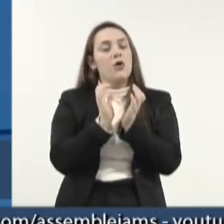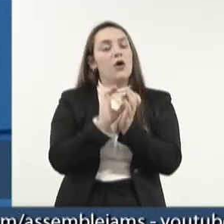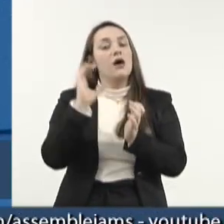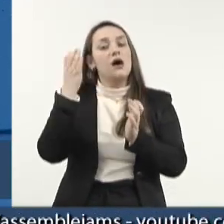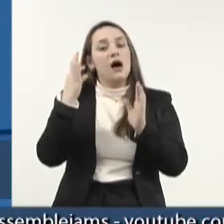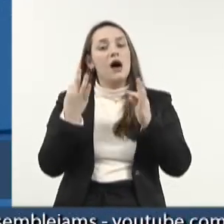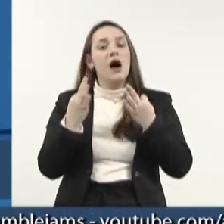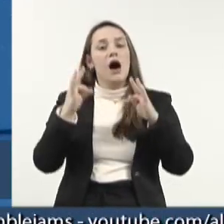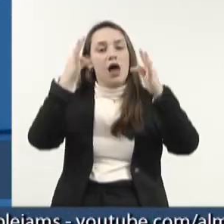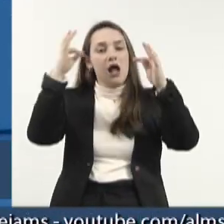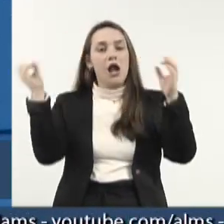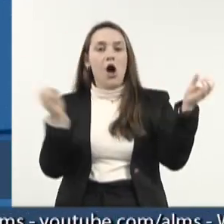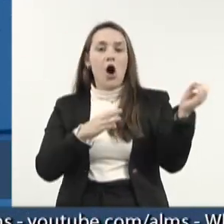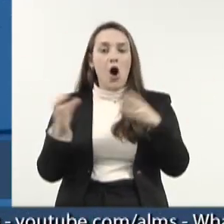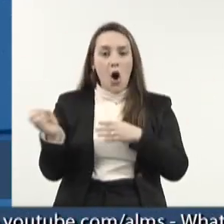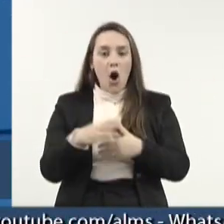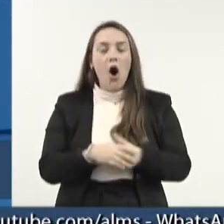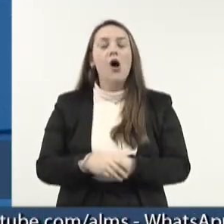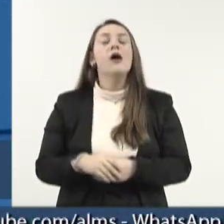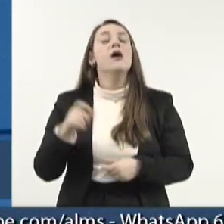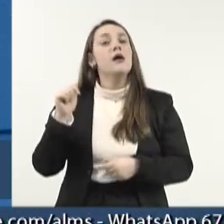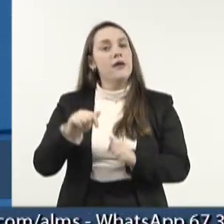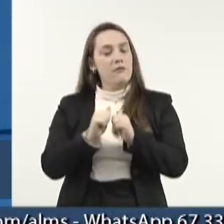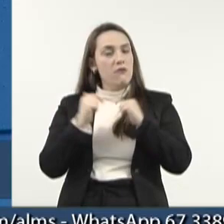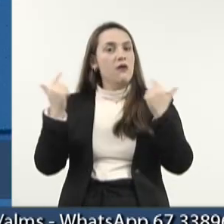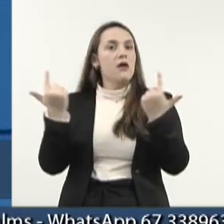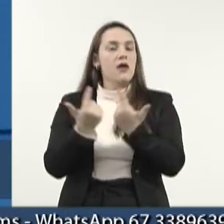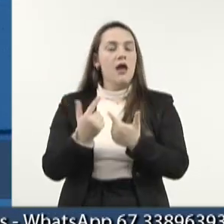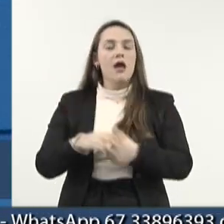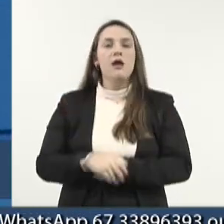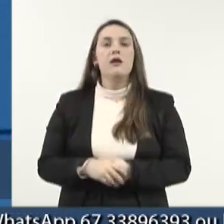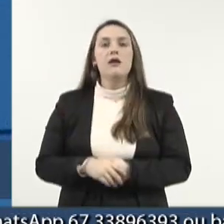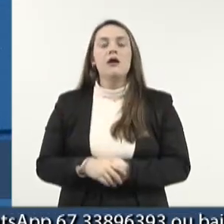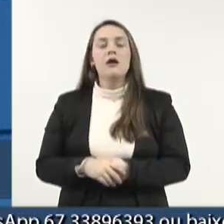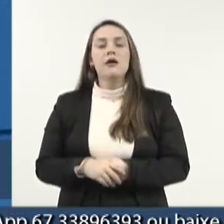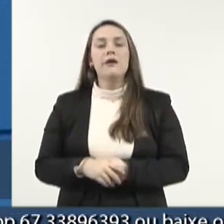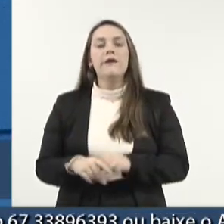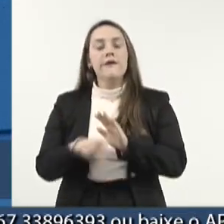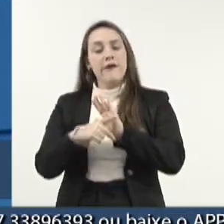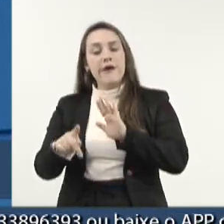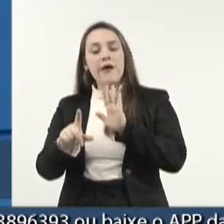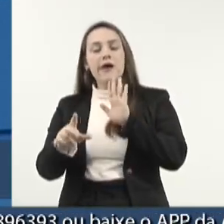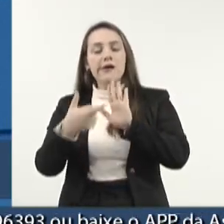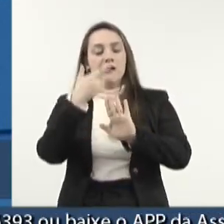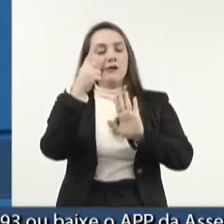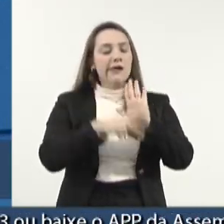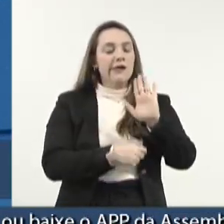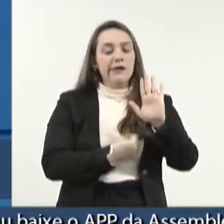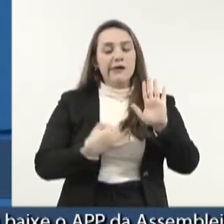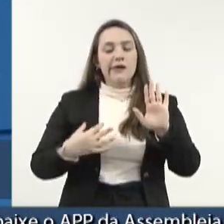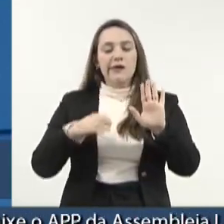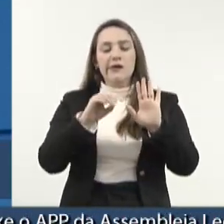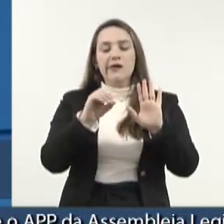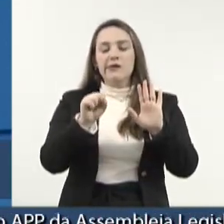Tecnologia e Inovação desta Casa de Leis, criada através do projeto de resolução